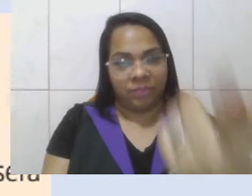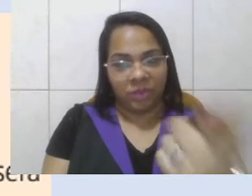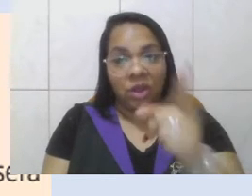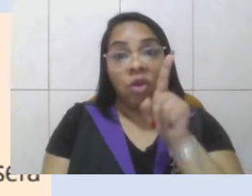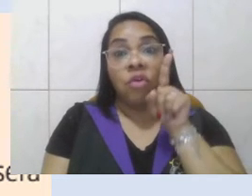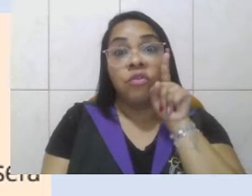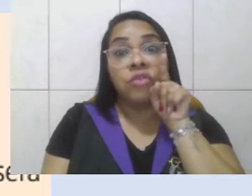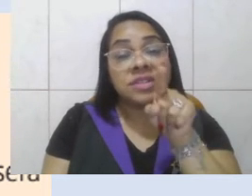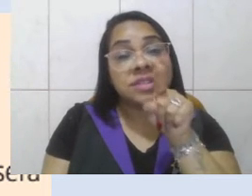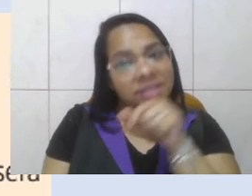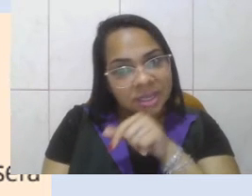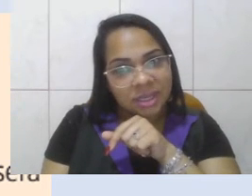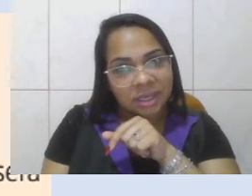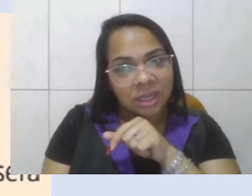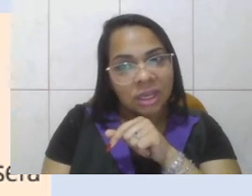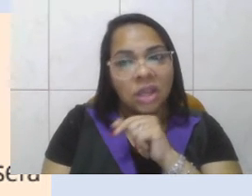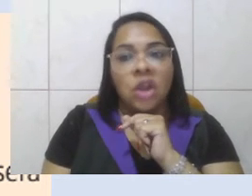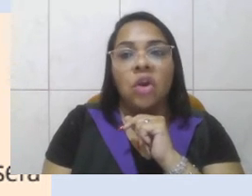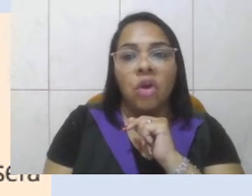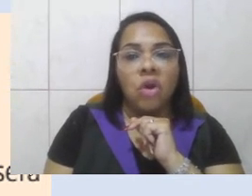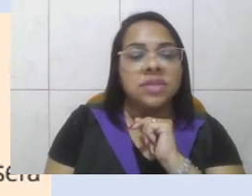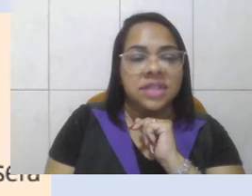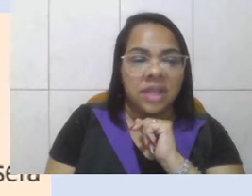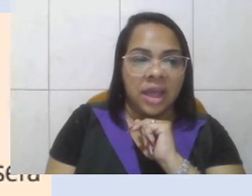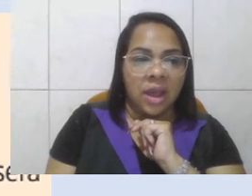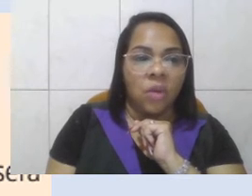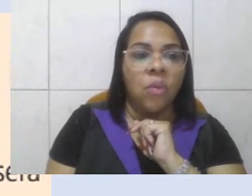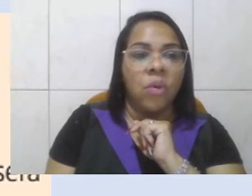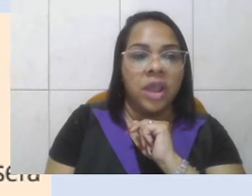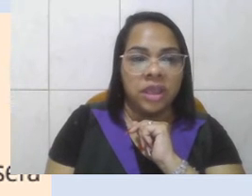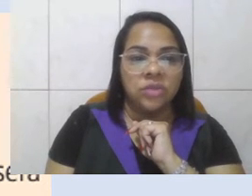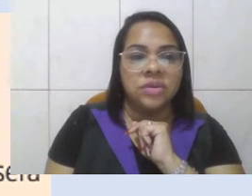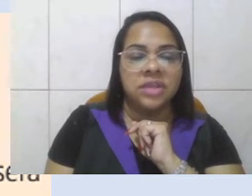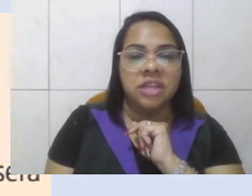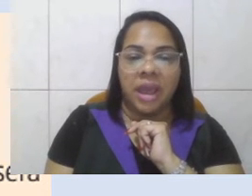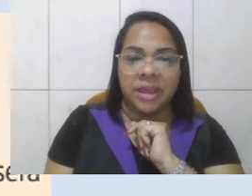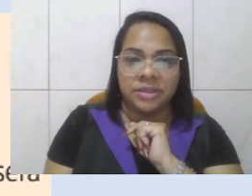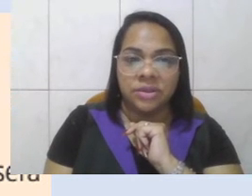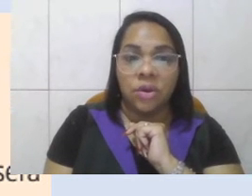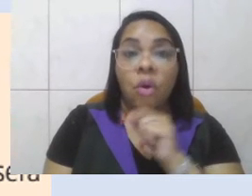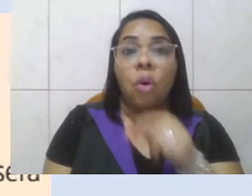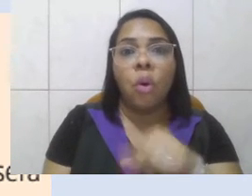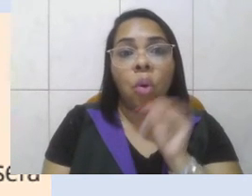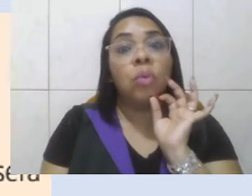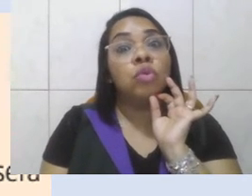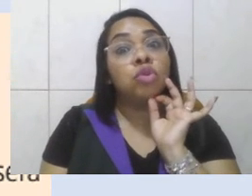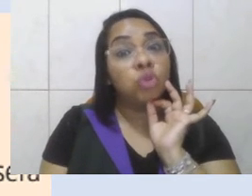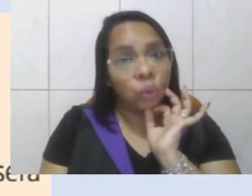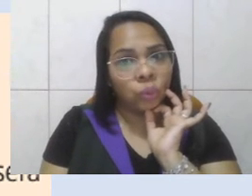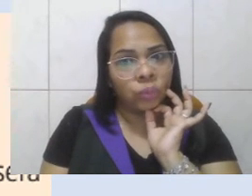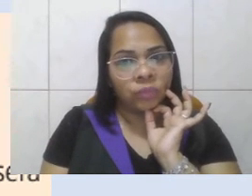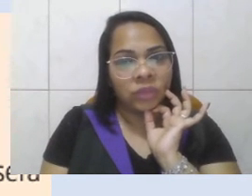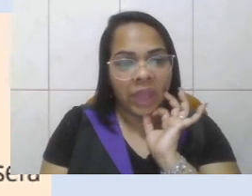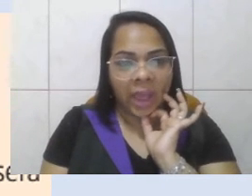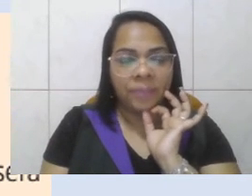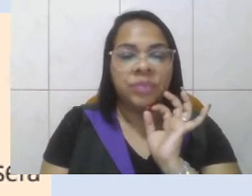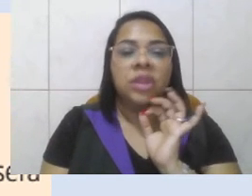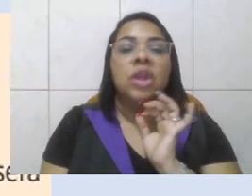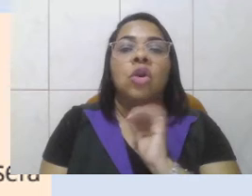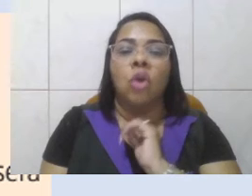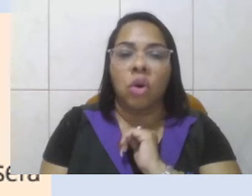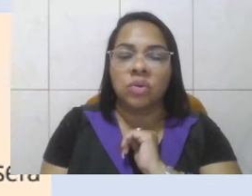pessoa. Você logo será o rei dos animais. Ou tu,